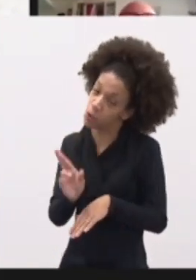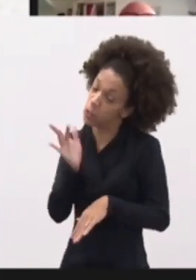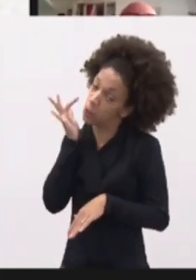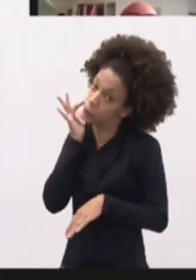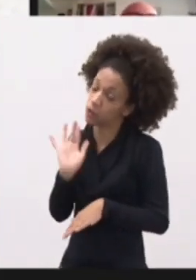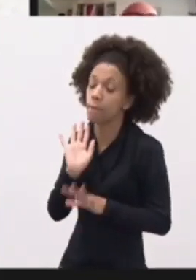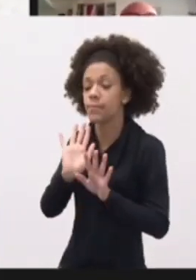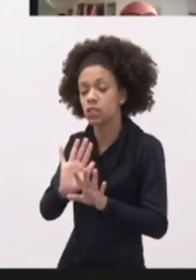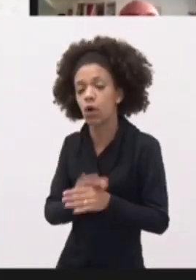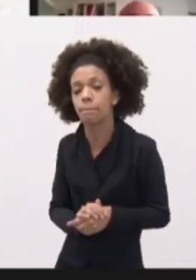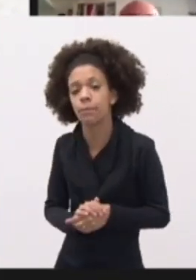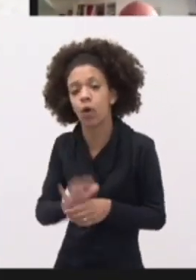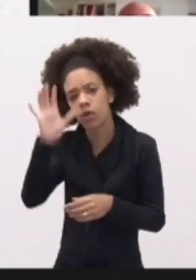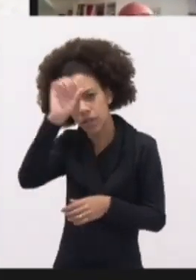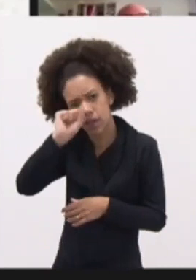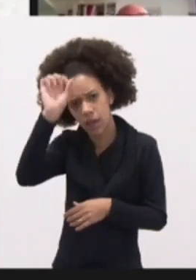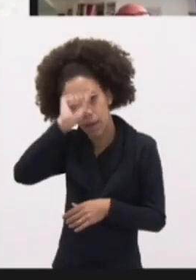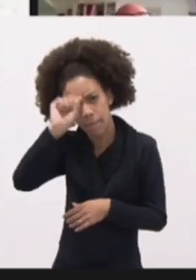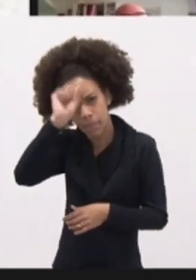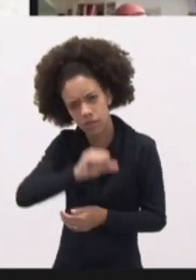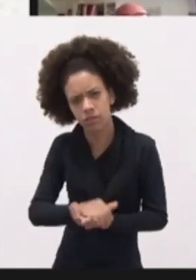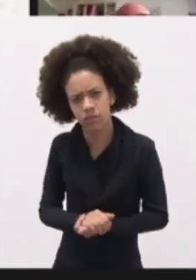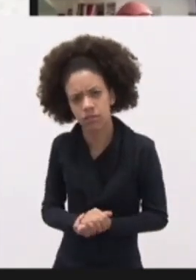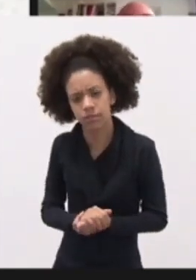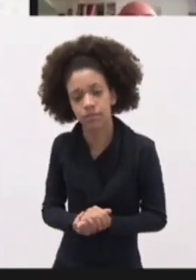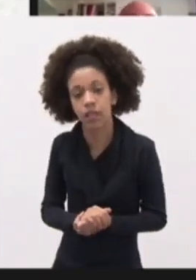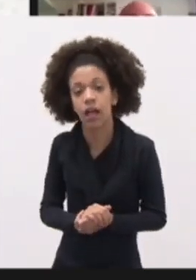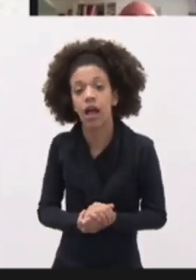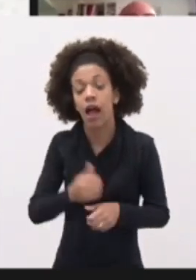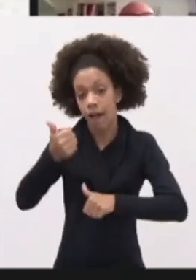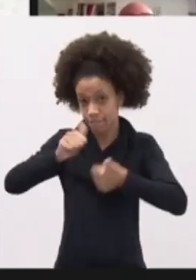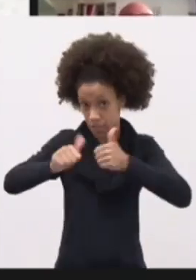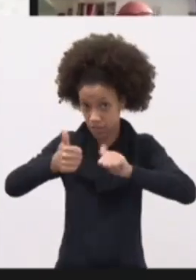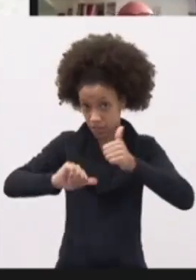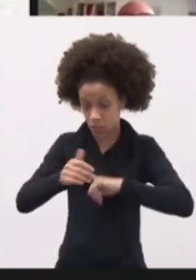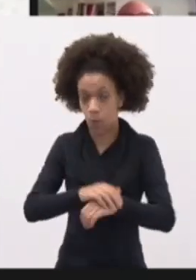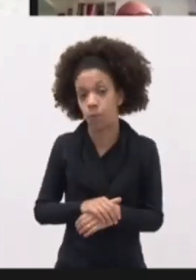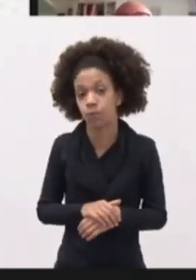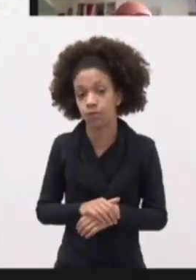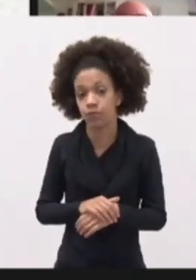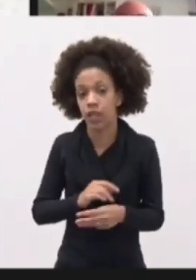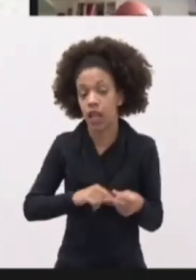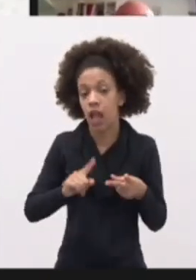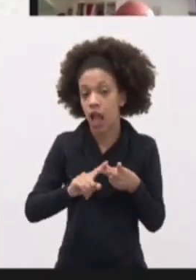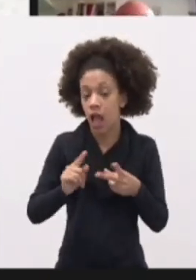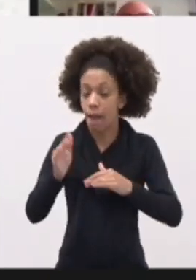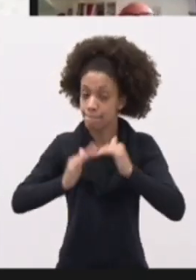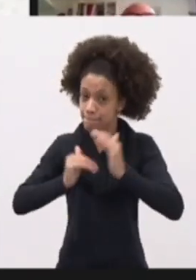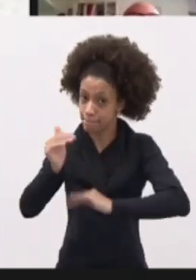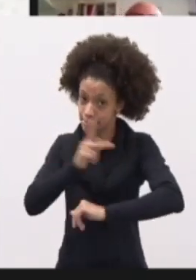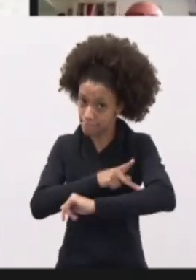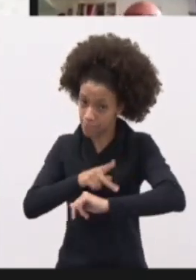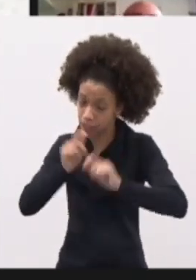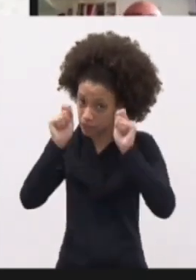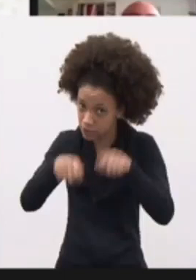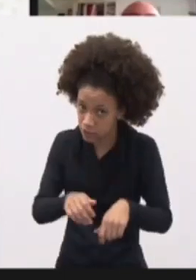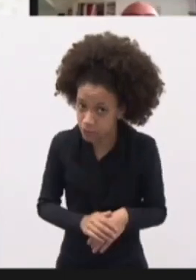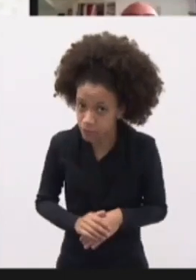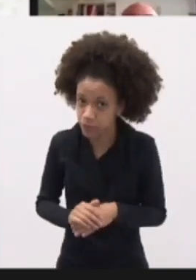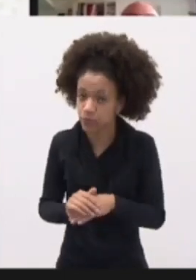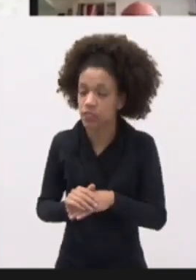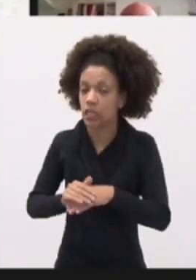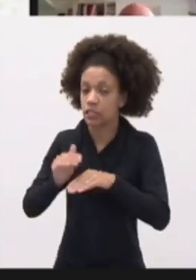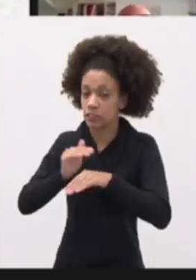mas vamos lá. Ó, o que aprendemos hoje? Aprendemos sobre autoavaliação, as áreas e competências digitais, níveis de apropriação